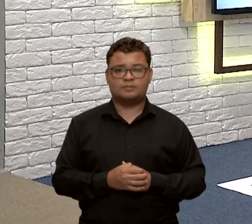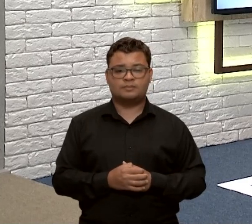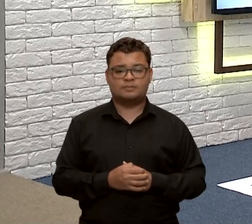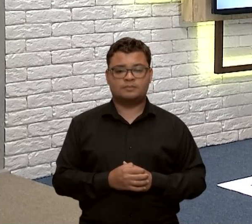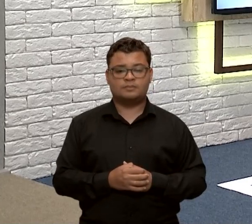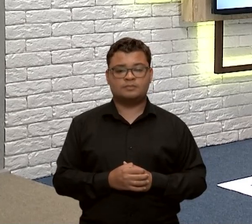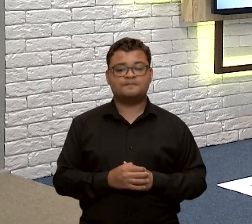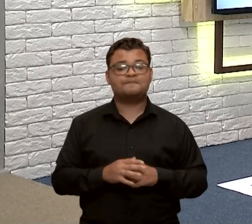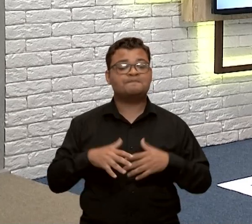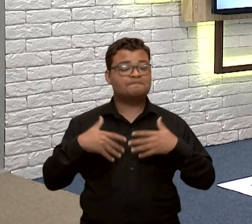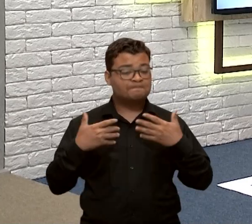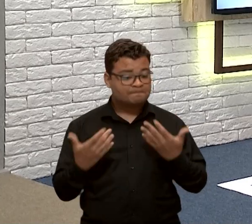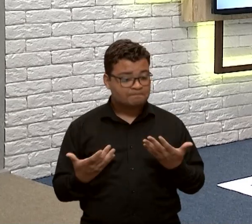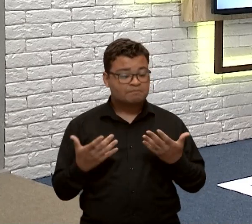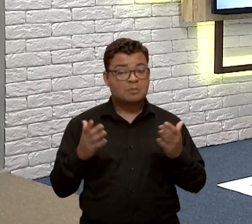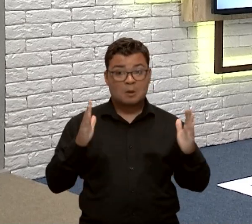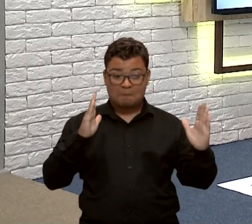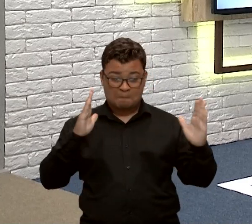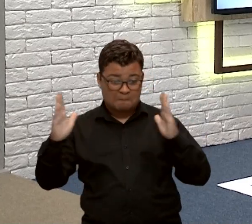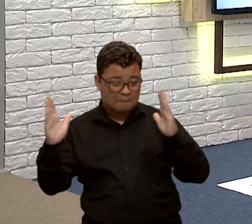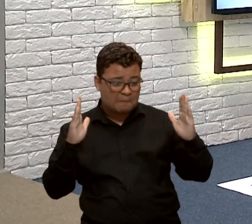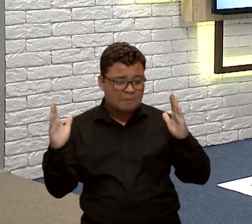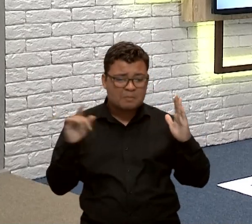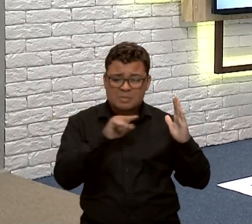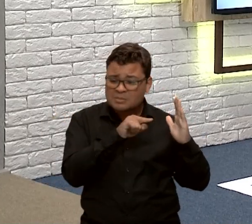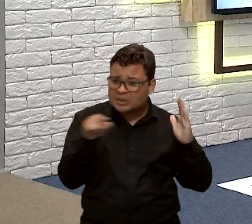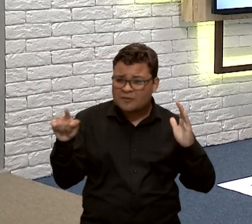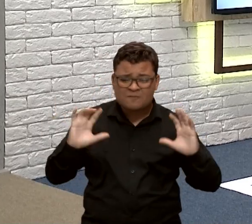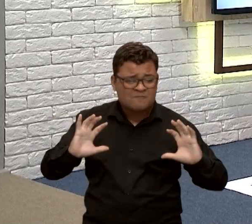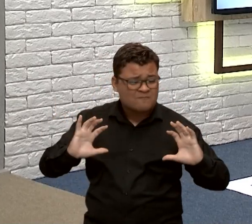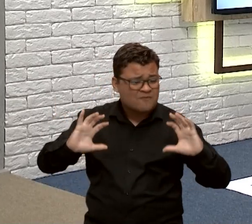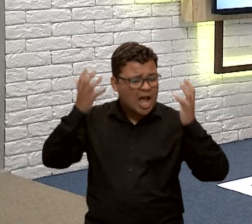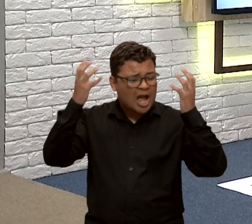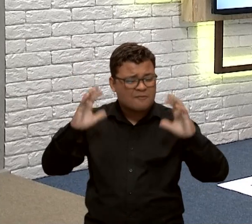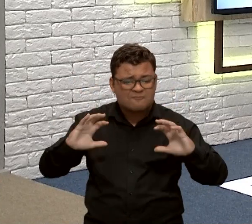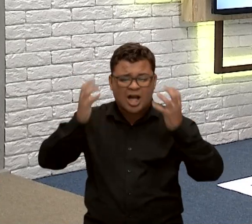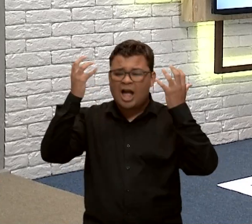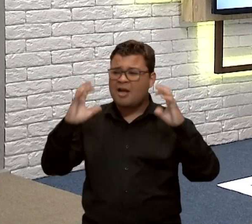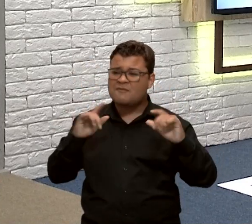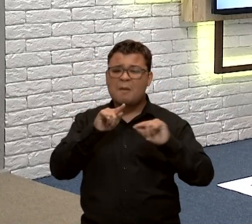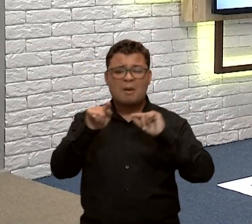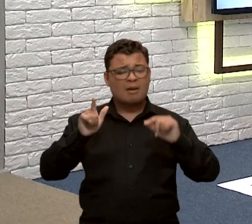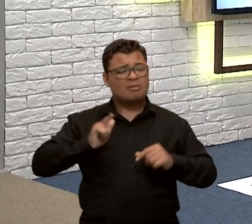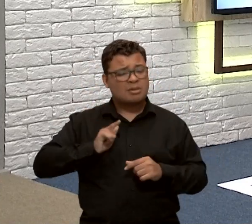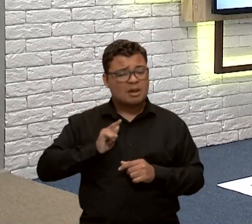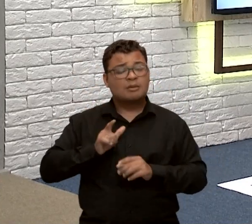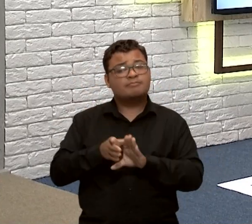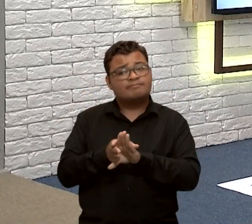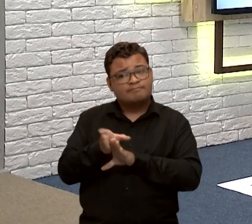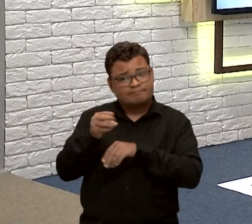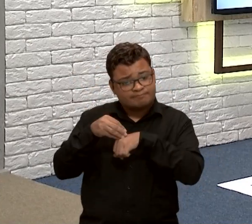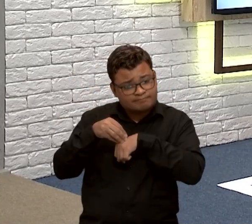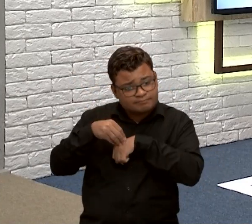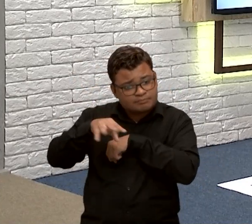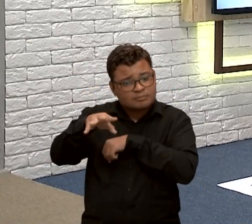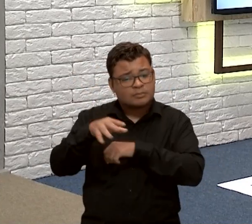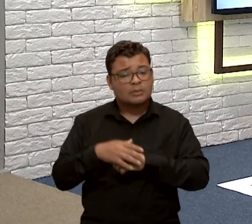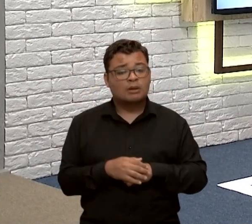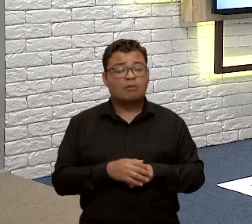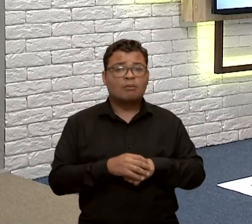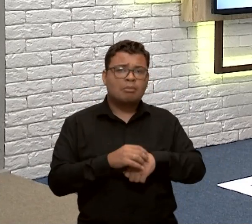Bom, com relação a esse período, principalmente de festividade, a orientação é que eles retirem, né, no momento